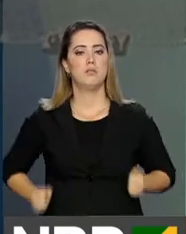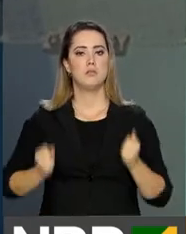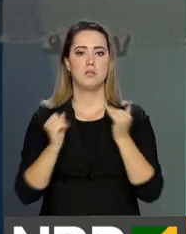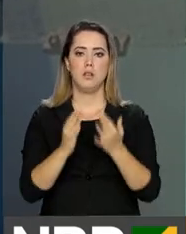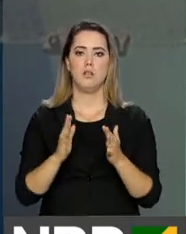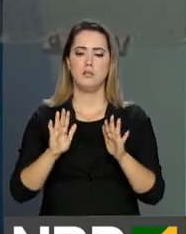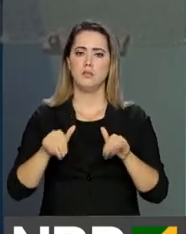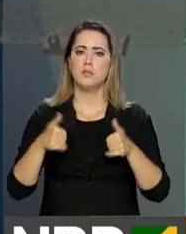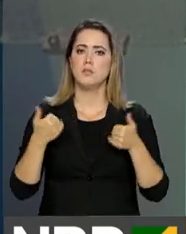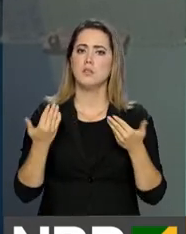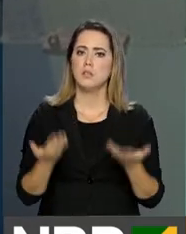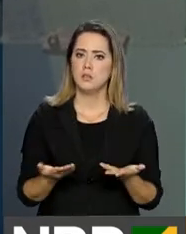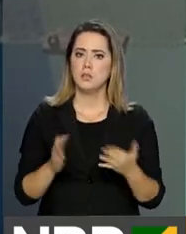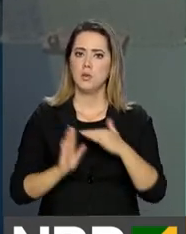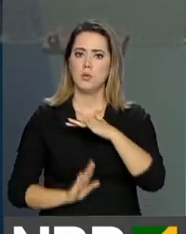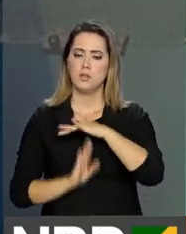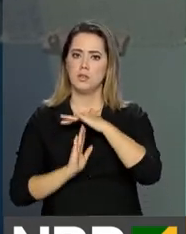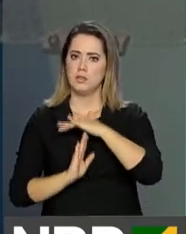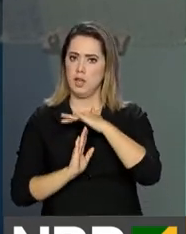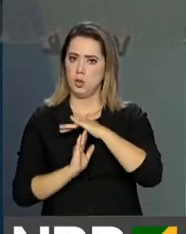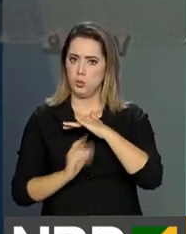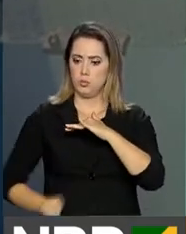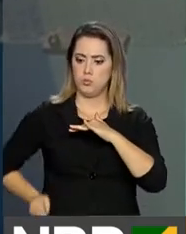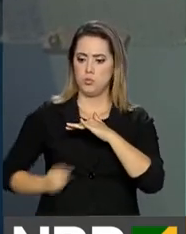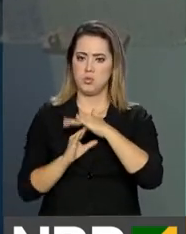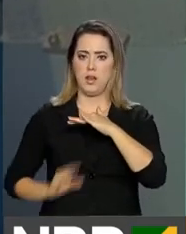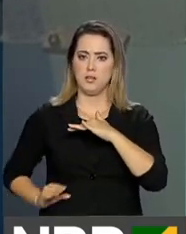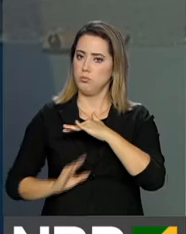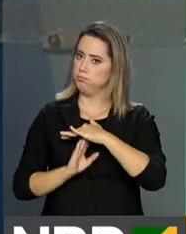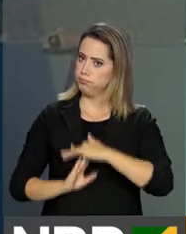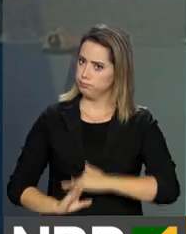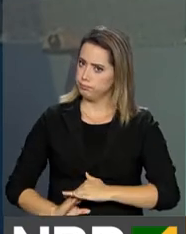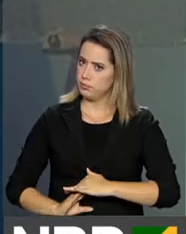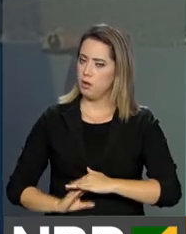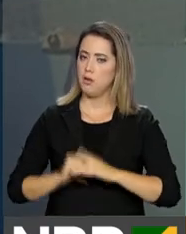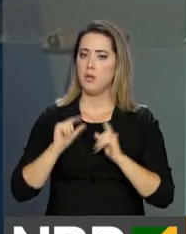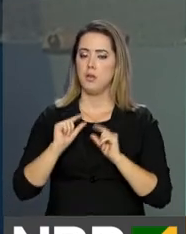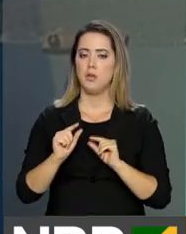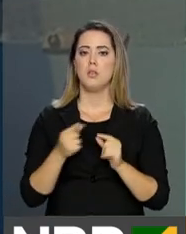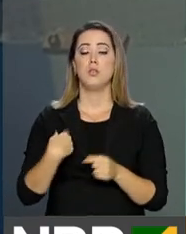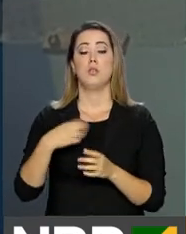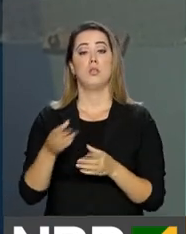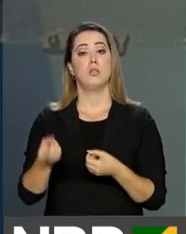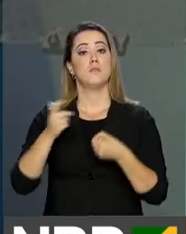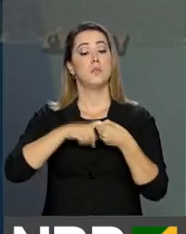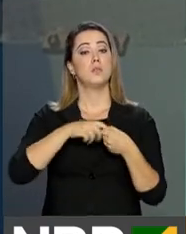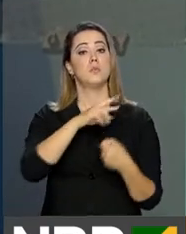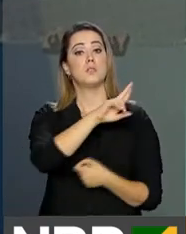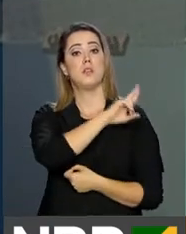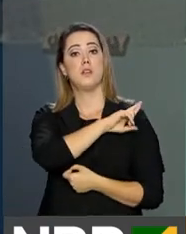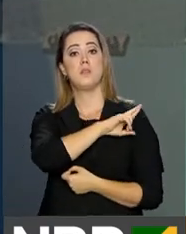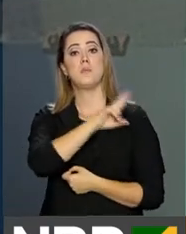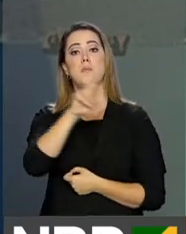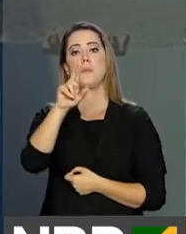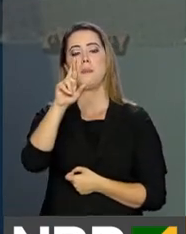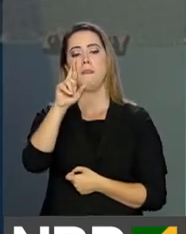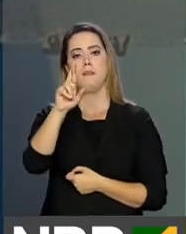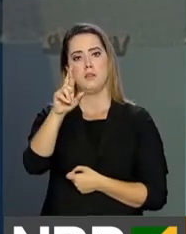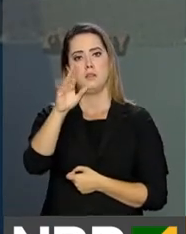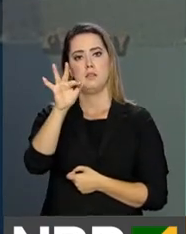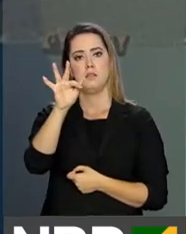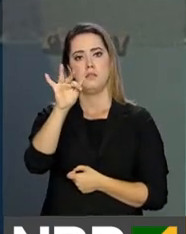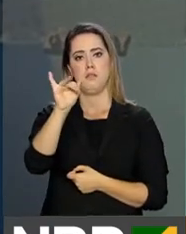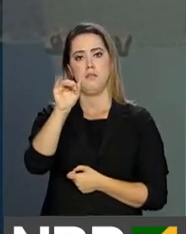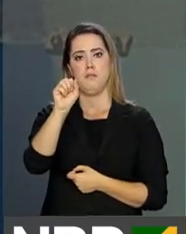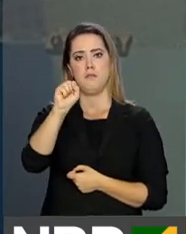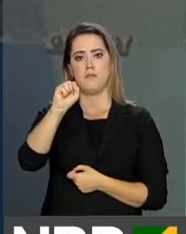com eles, com ele, teto, né, nós resgatamos a responsabilidade fiscal como pilar de nossa economia. E, aliás, até quero